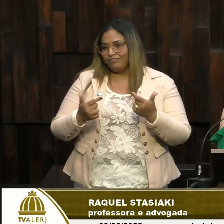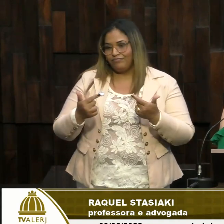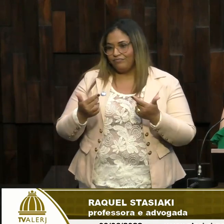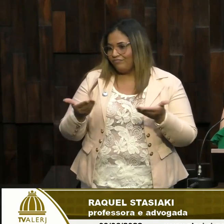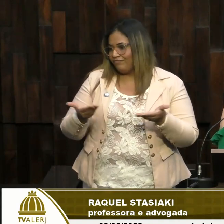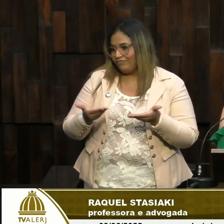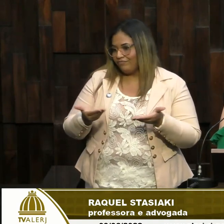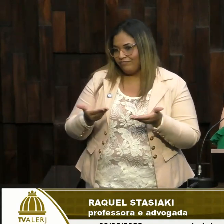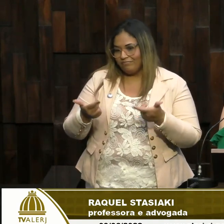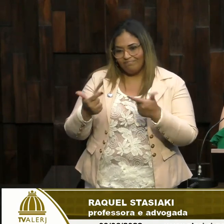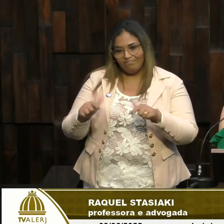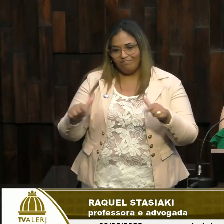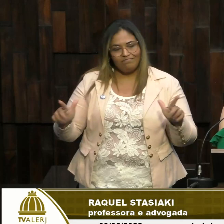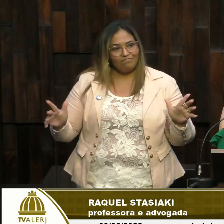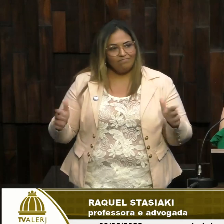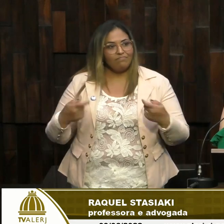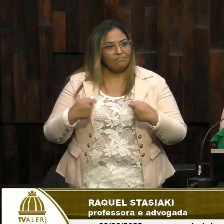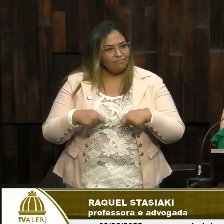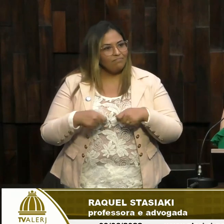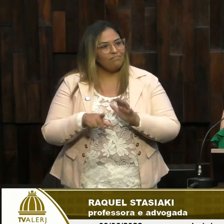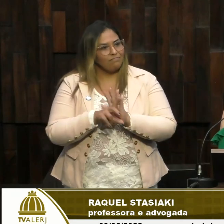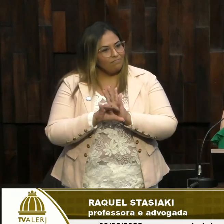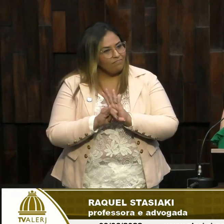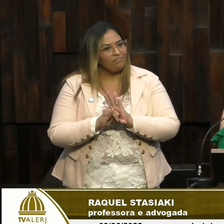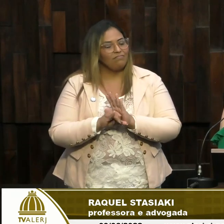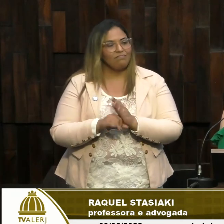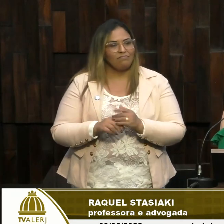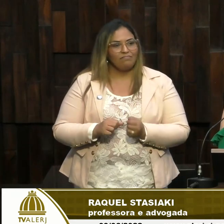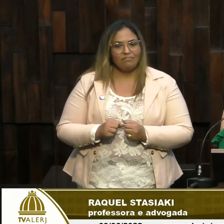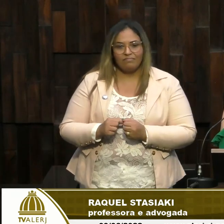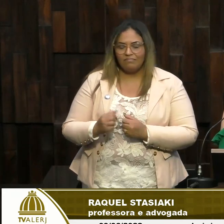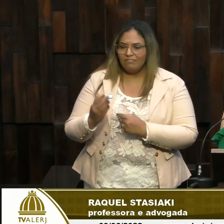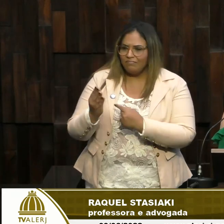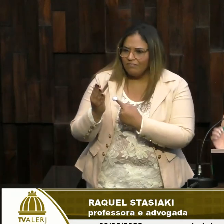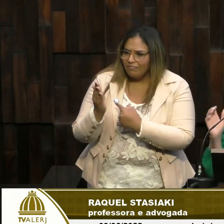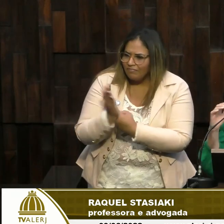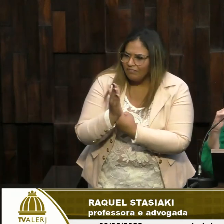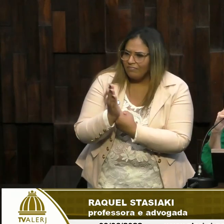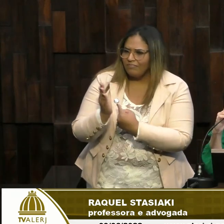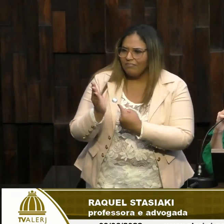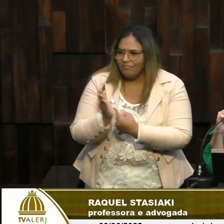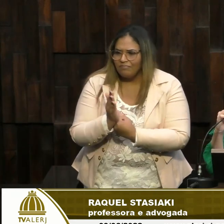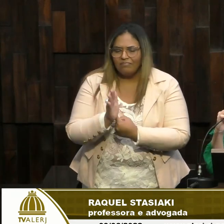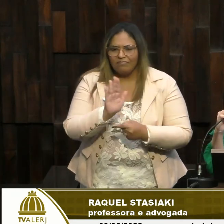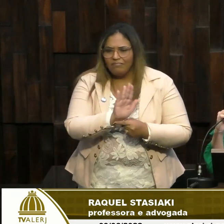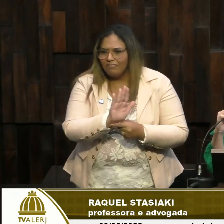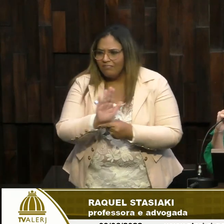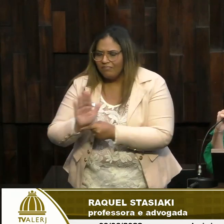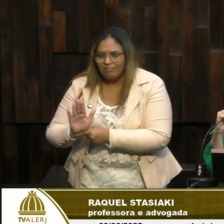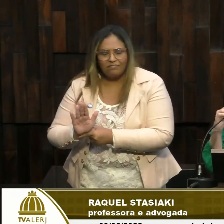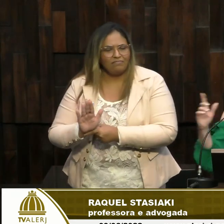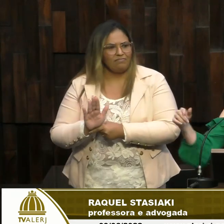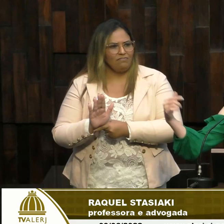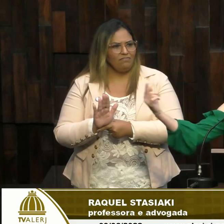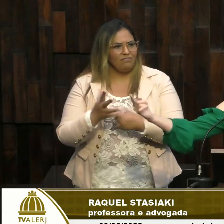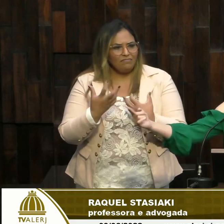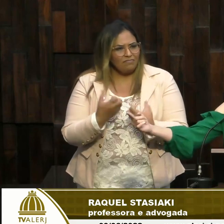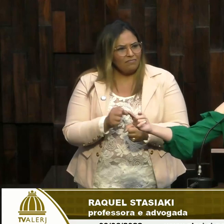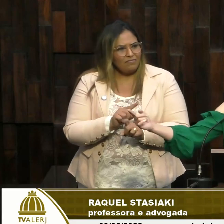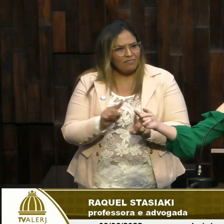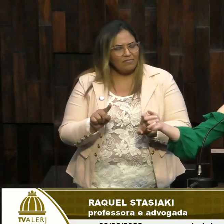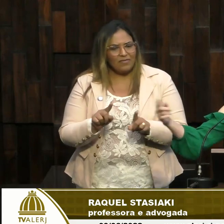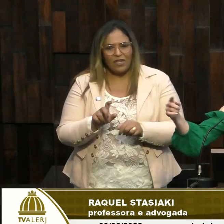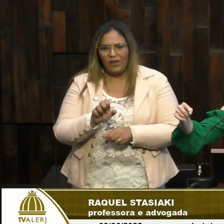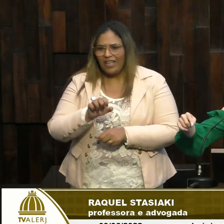Tá? Então, é necessário uma legislação que proteja vocês, uma legislação que não permita que um